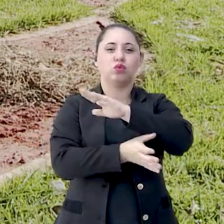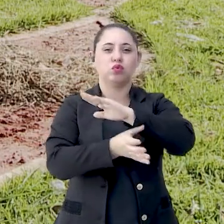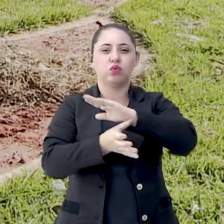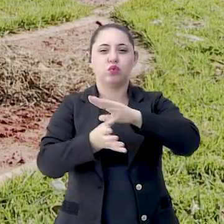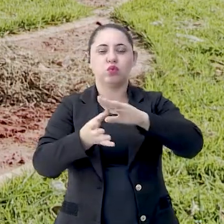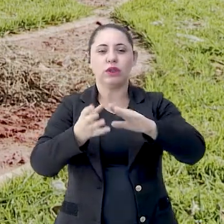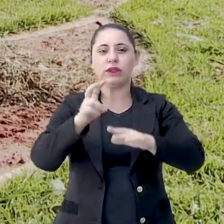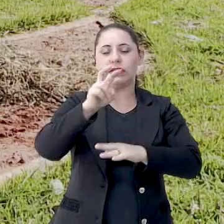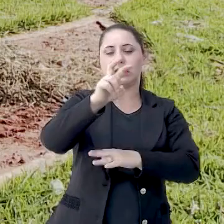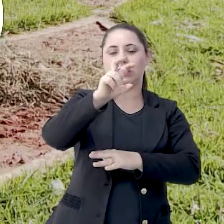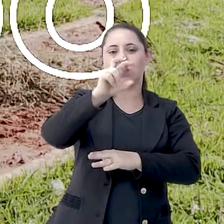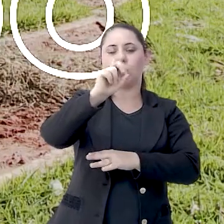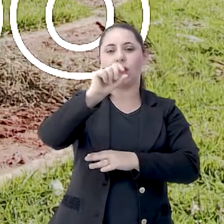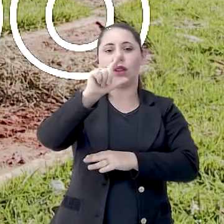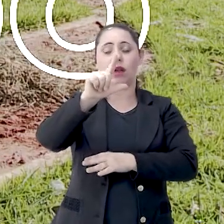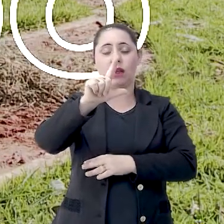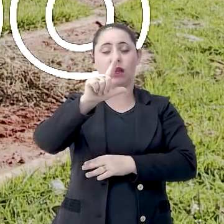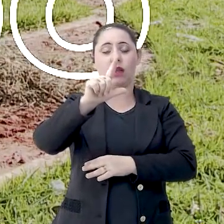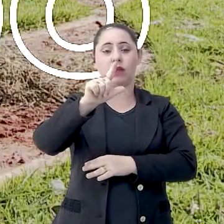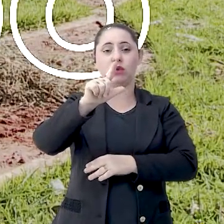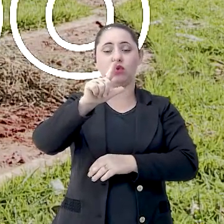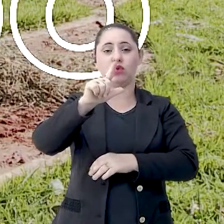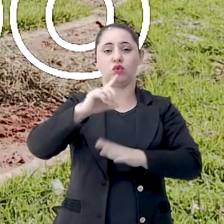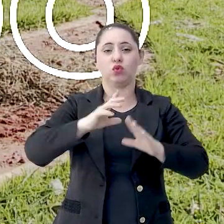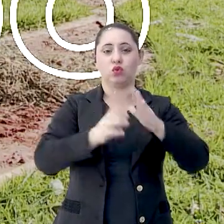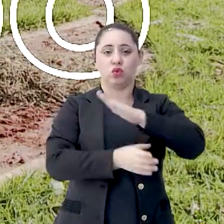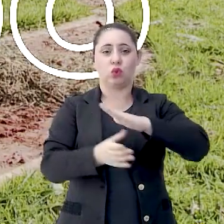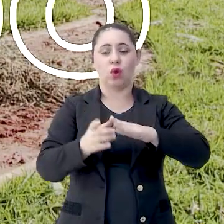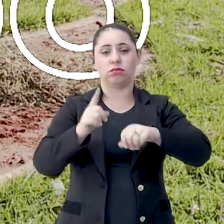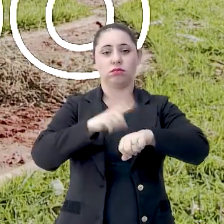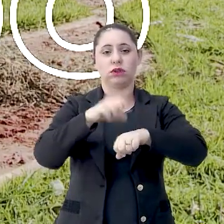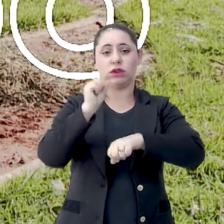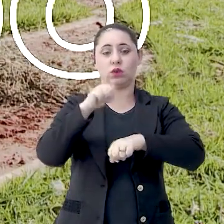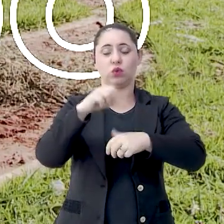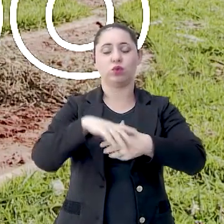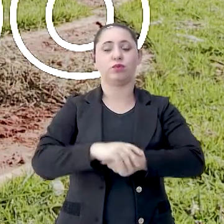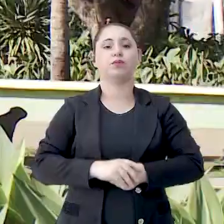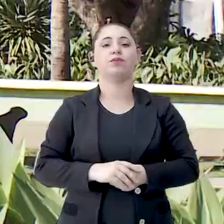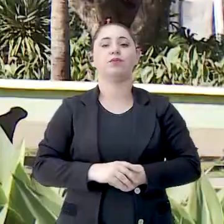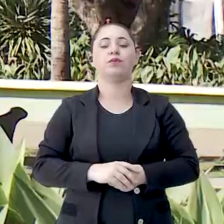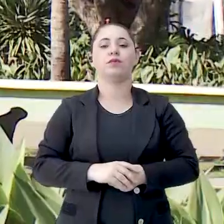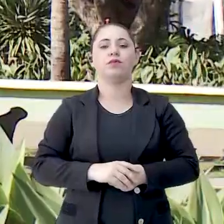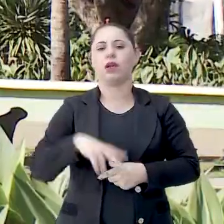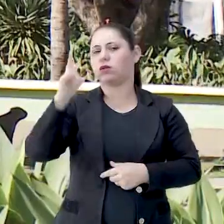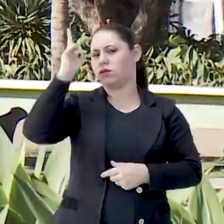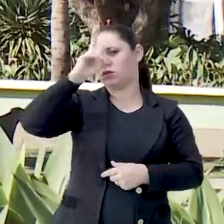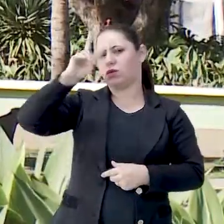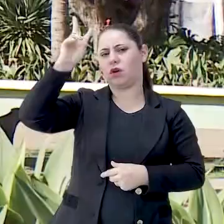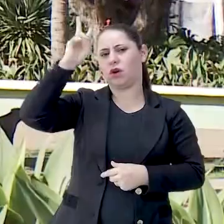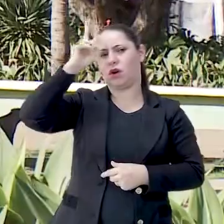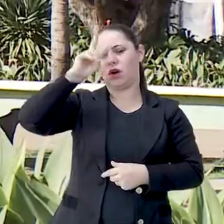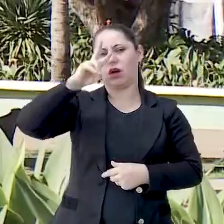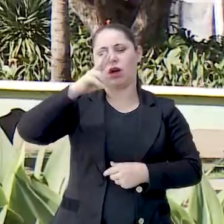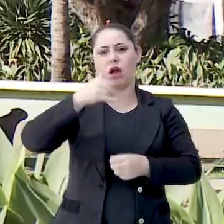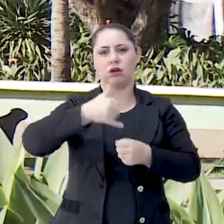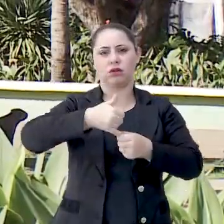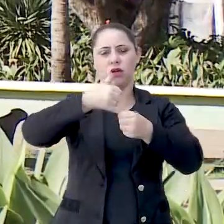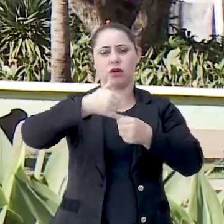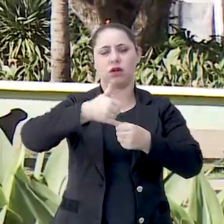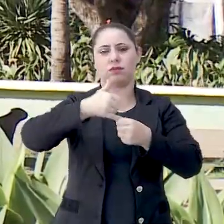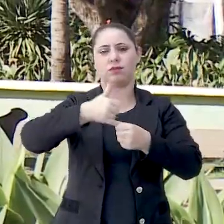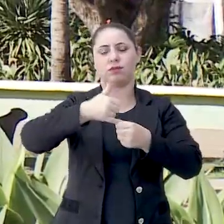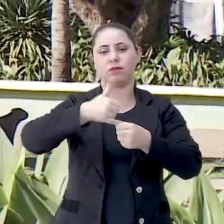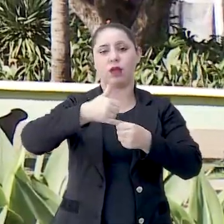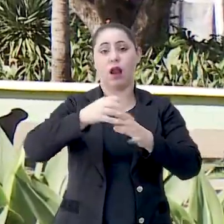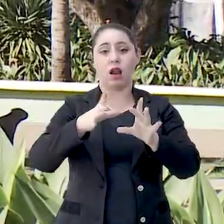Historicamente, Carapó está intimamente ligada à exploração de erva mate nativa. Seu PIB per capita é de mais